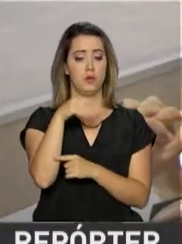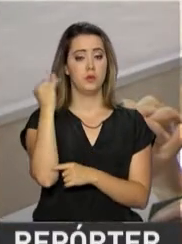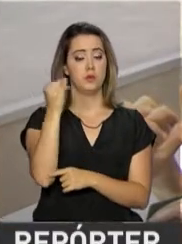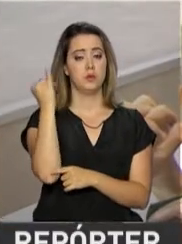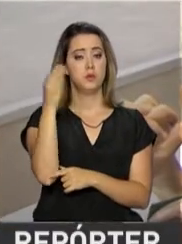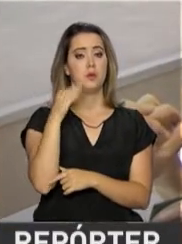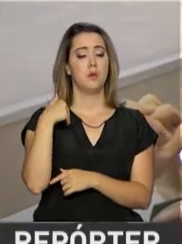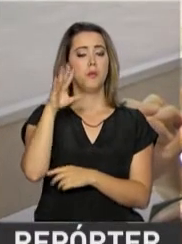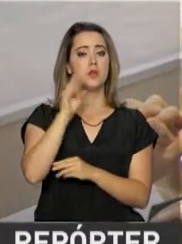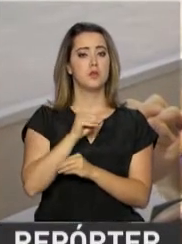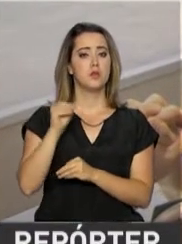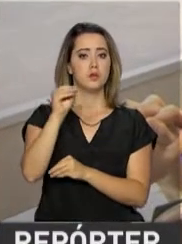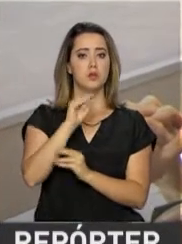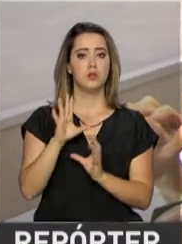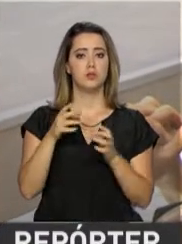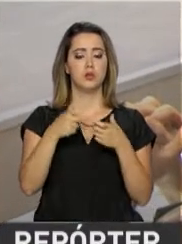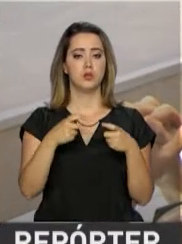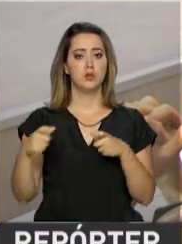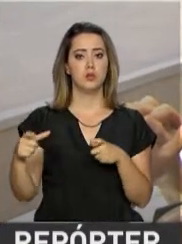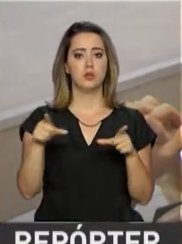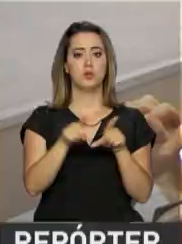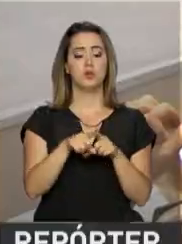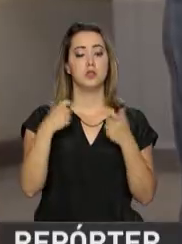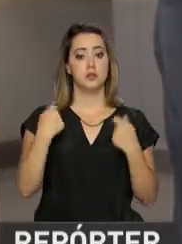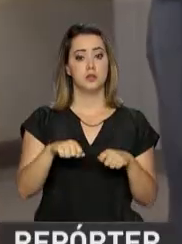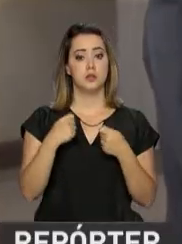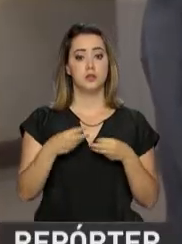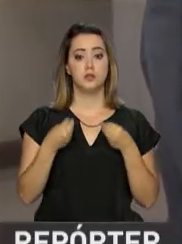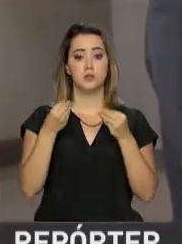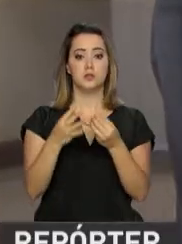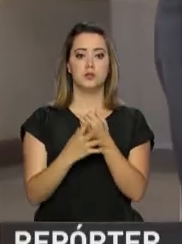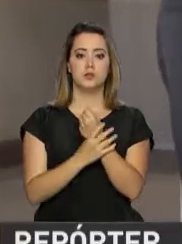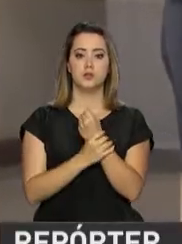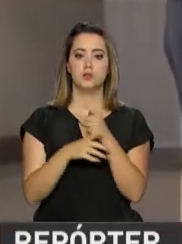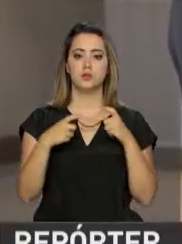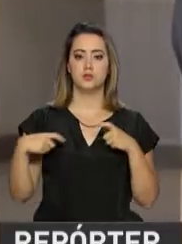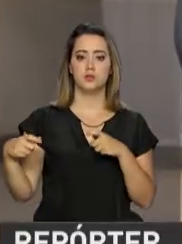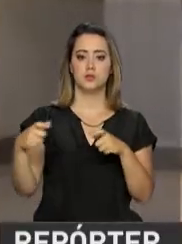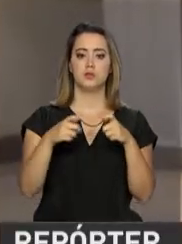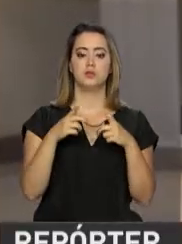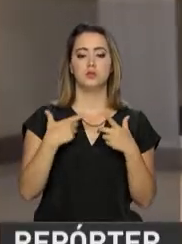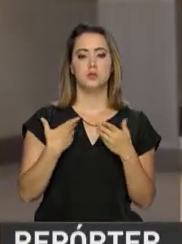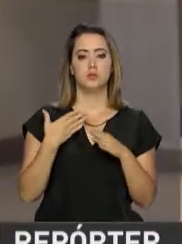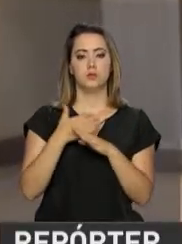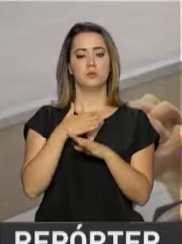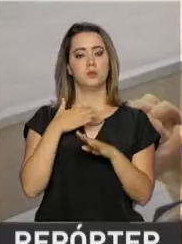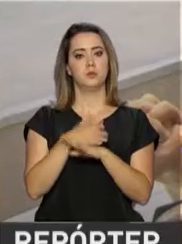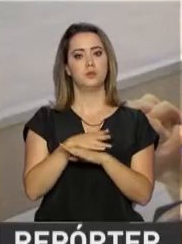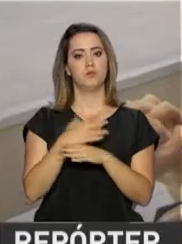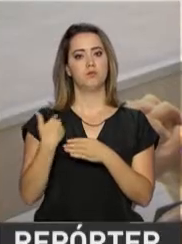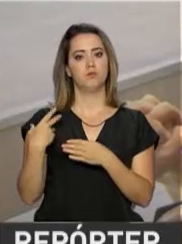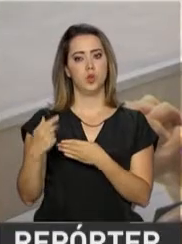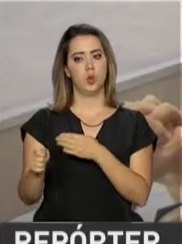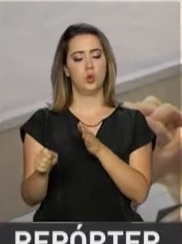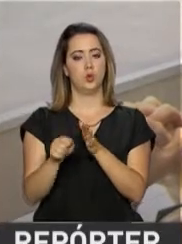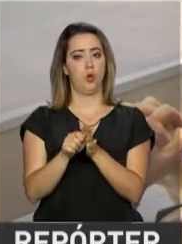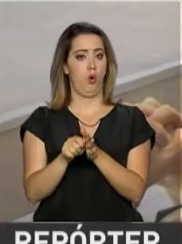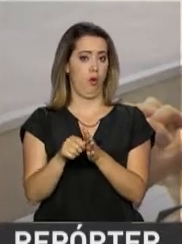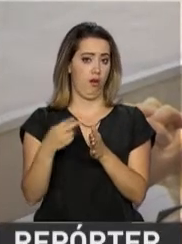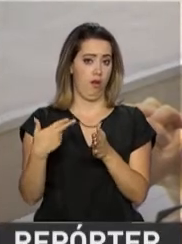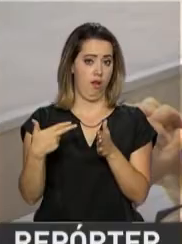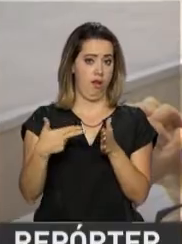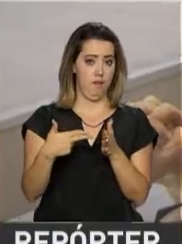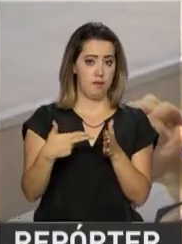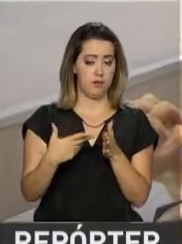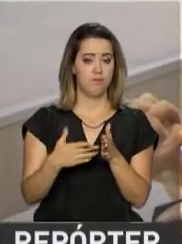mais que cuidar do território nacional é preciso garantir a segurança nos locais que são portas de entrada para o tráfico de drogas de